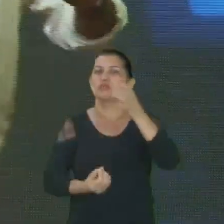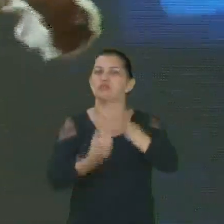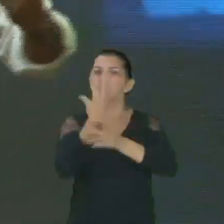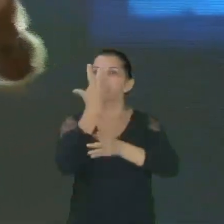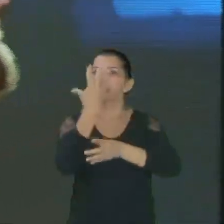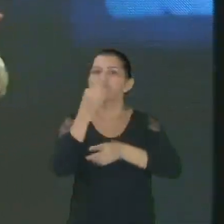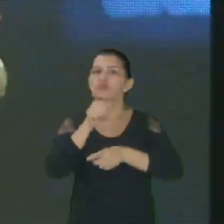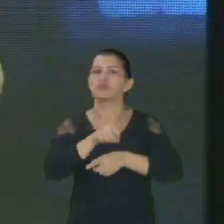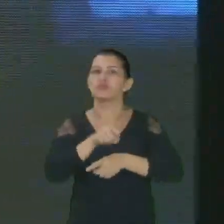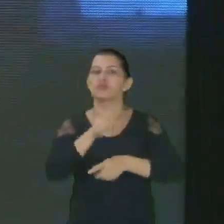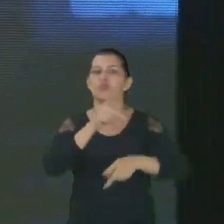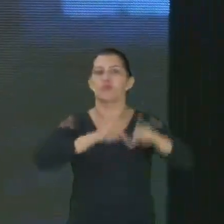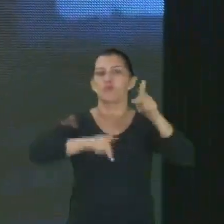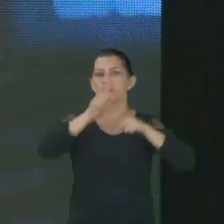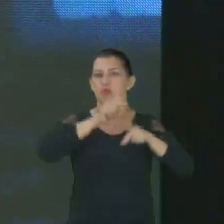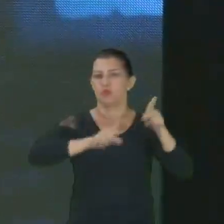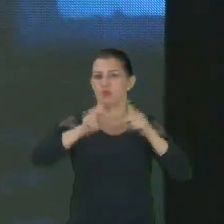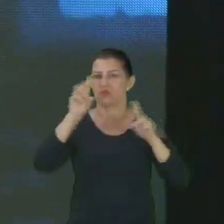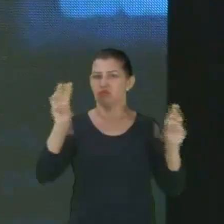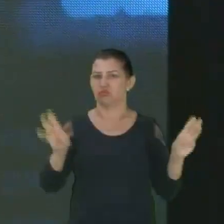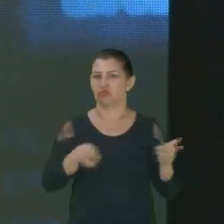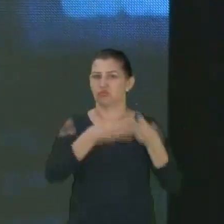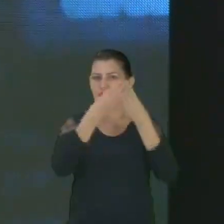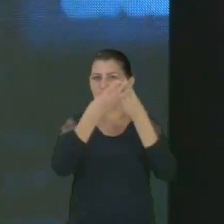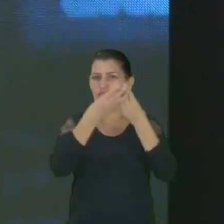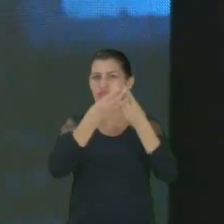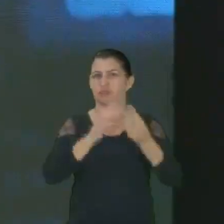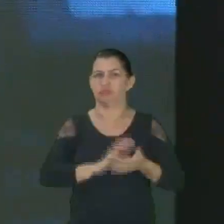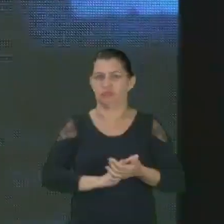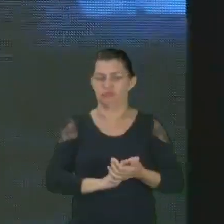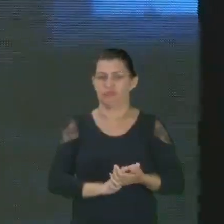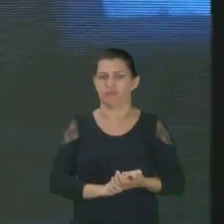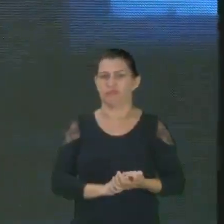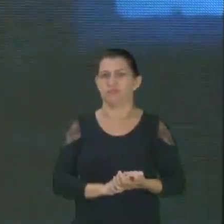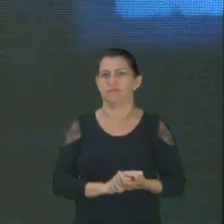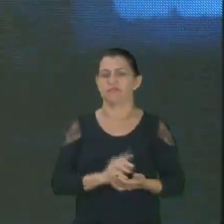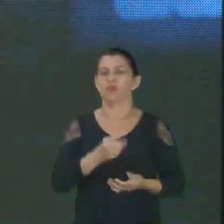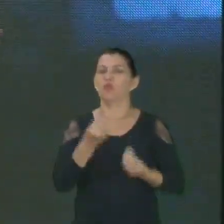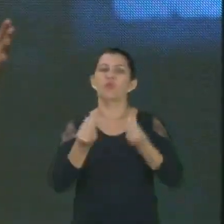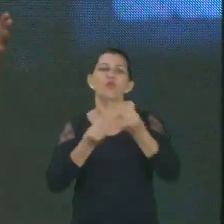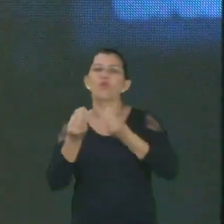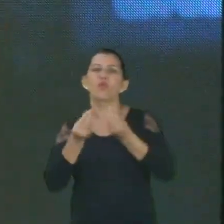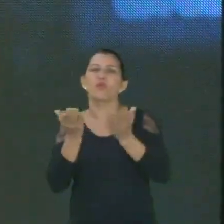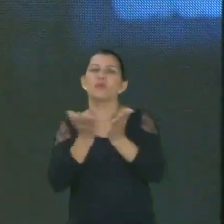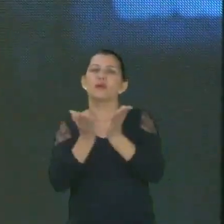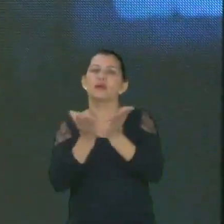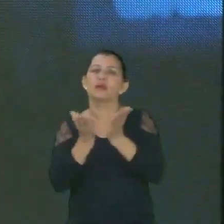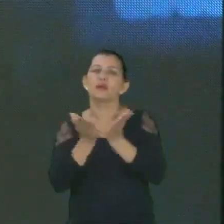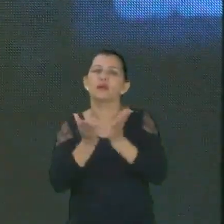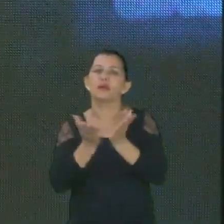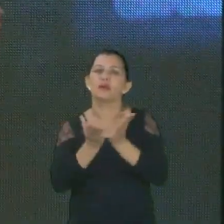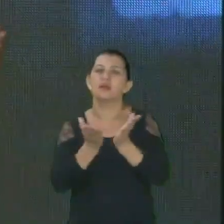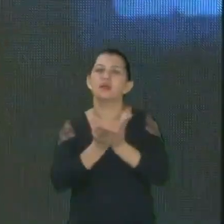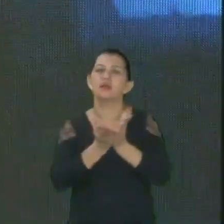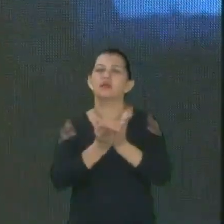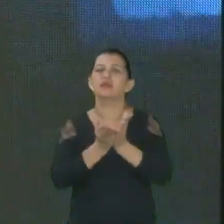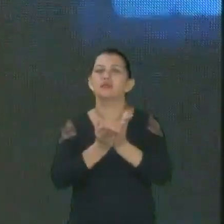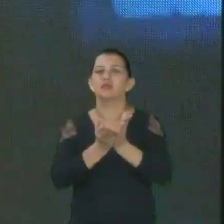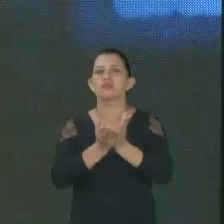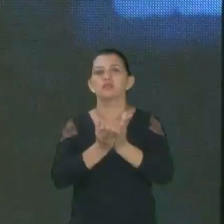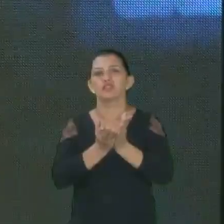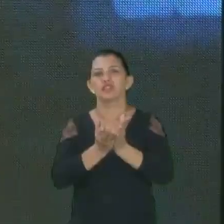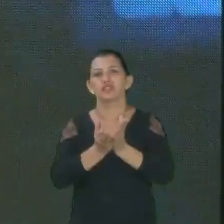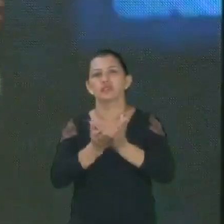essencialmente de judeus. Como que o cristianismo nasceu? Quando Jesus ressuscitou e os